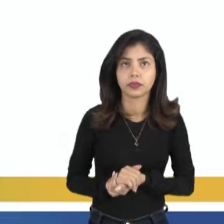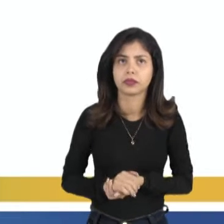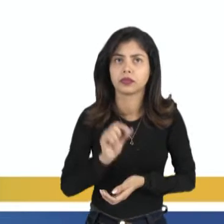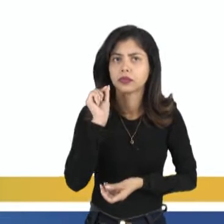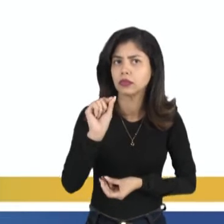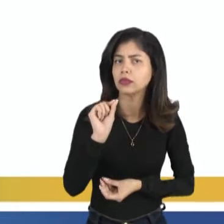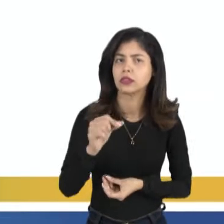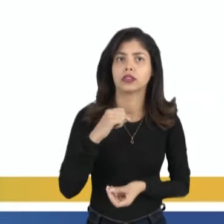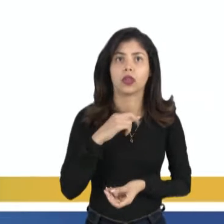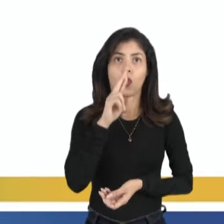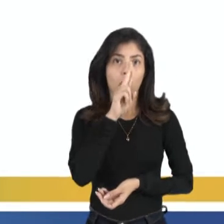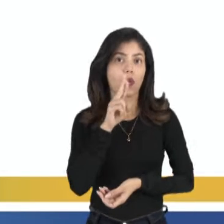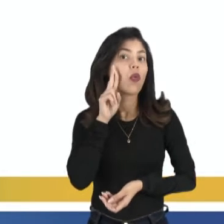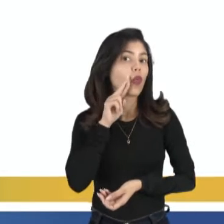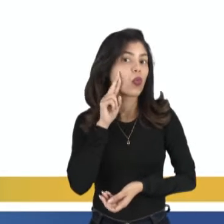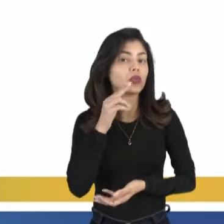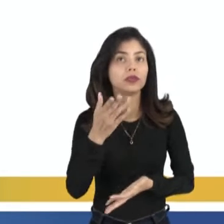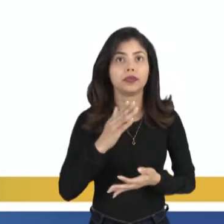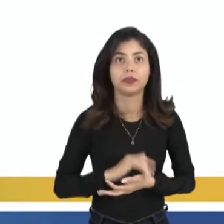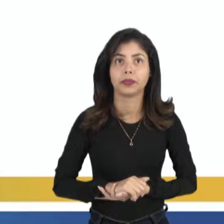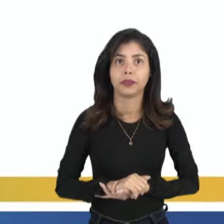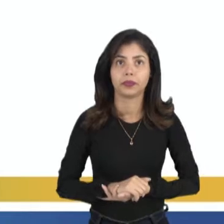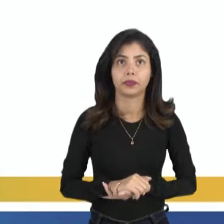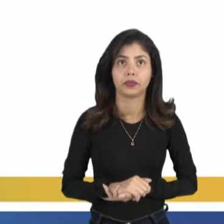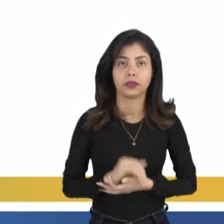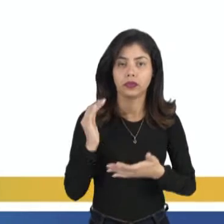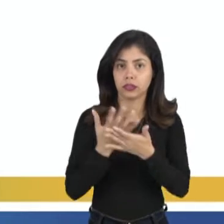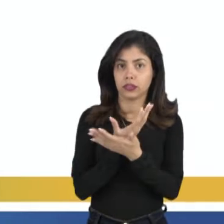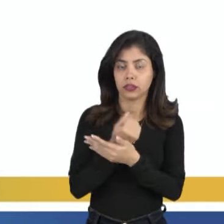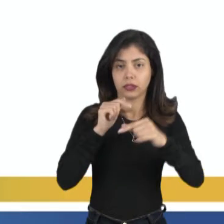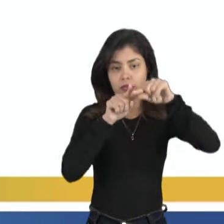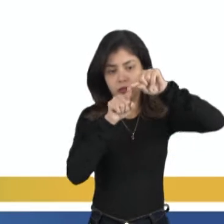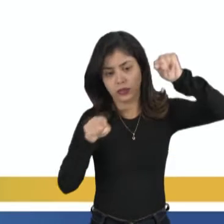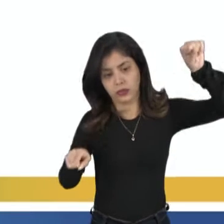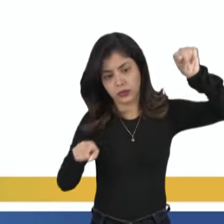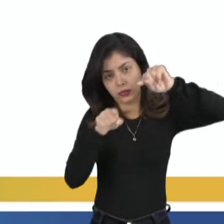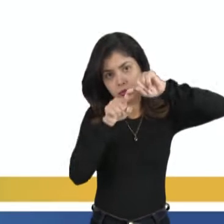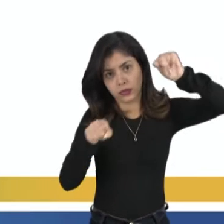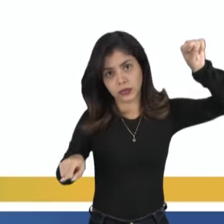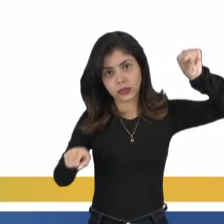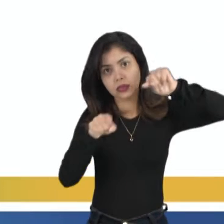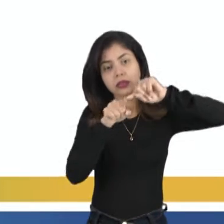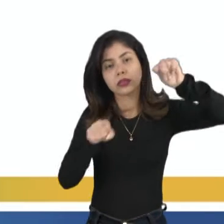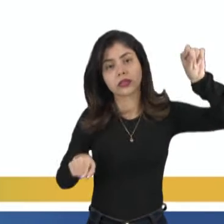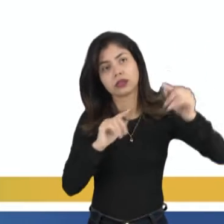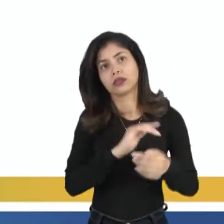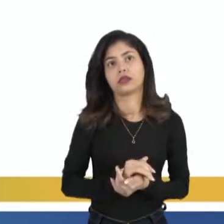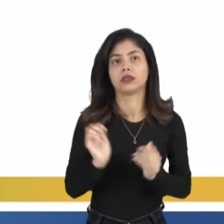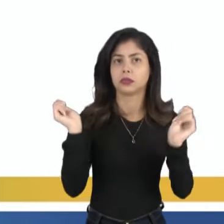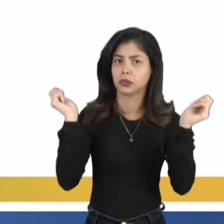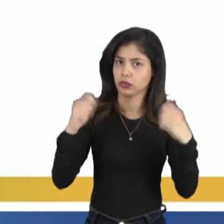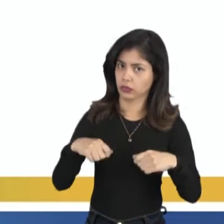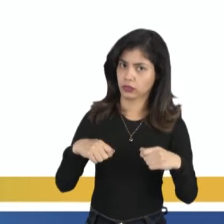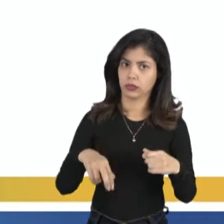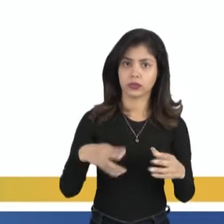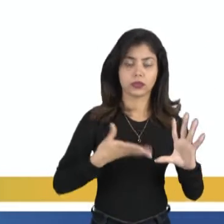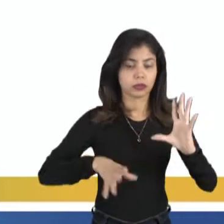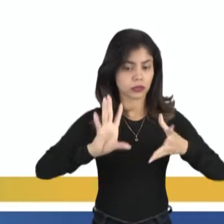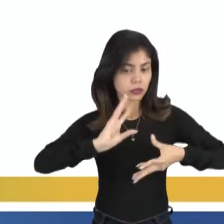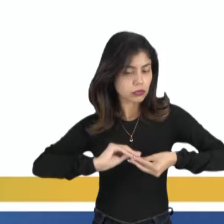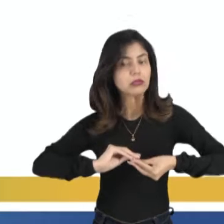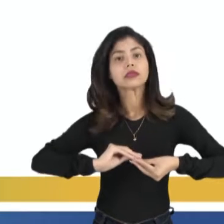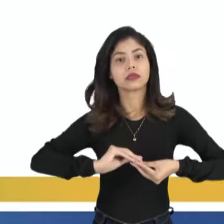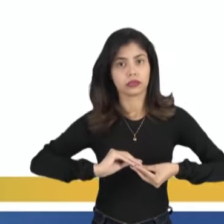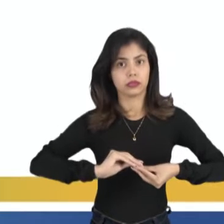bloquinho aí, que está em rosa. Peguei o plano inclinado porque nele é possível resumir da